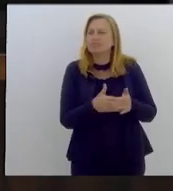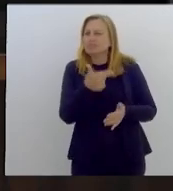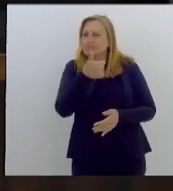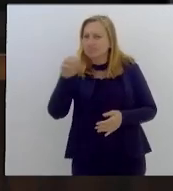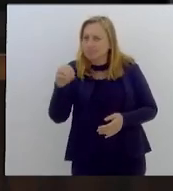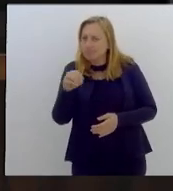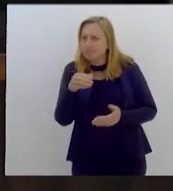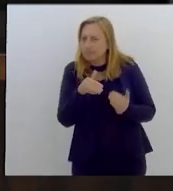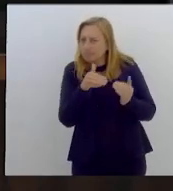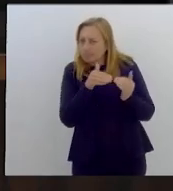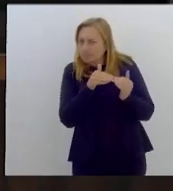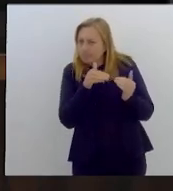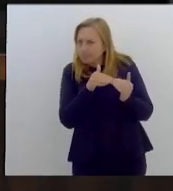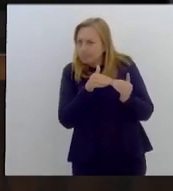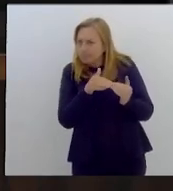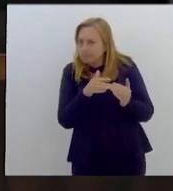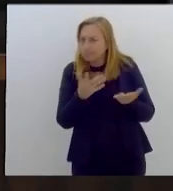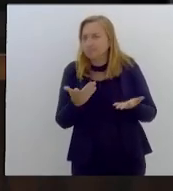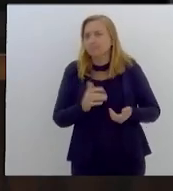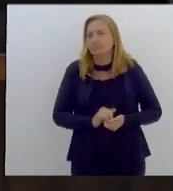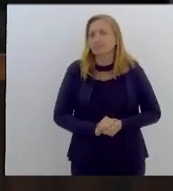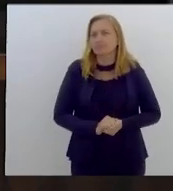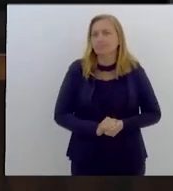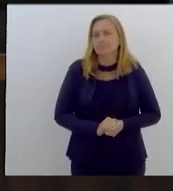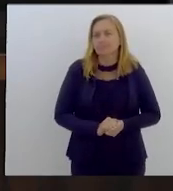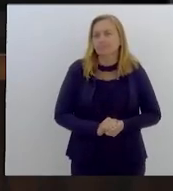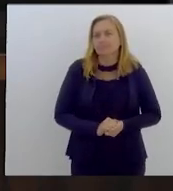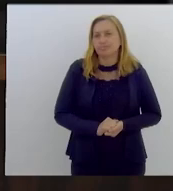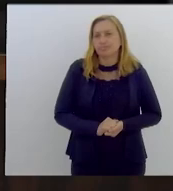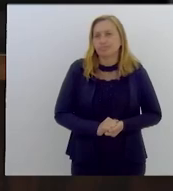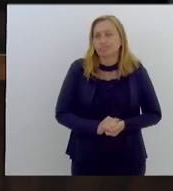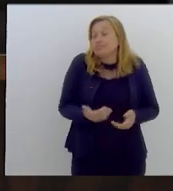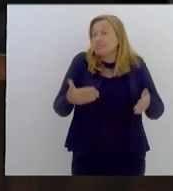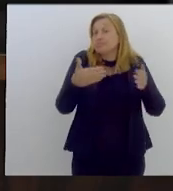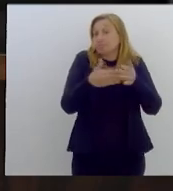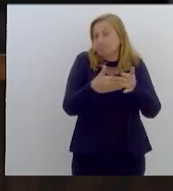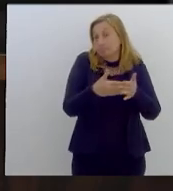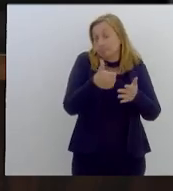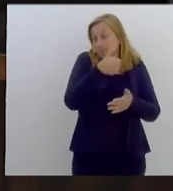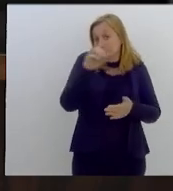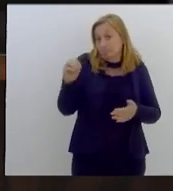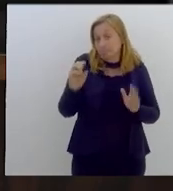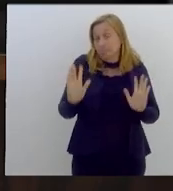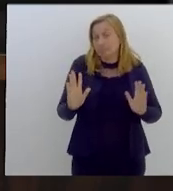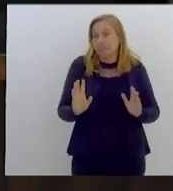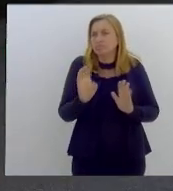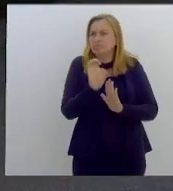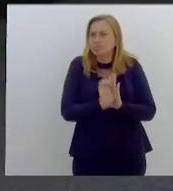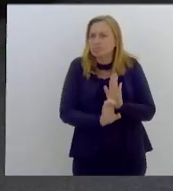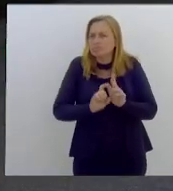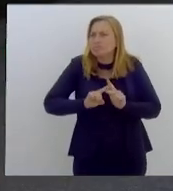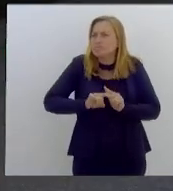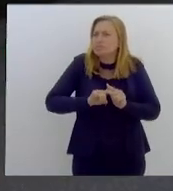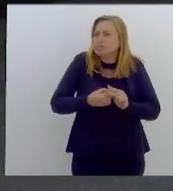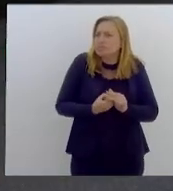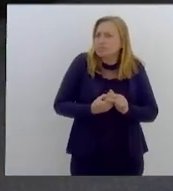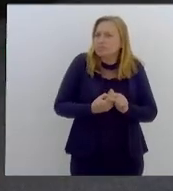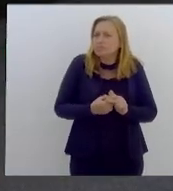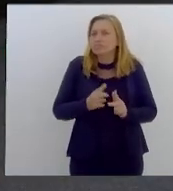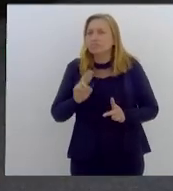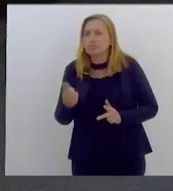Porque o que abunda não prejudica. Até... Senhor presidente, é uma emenda modificativa ou é uma